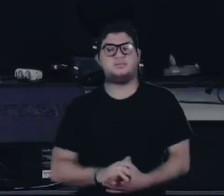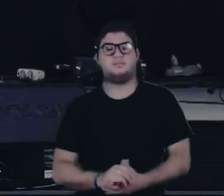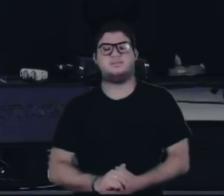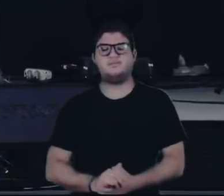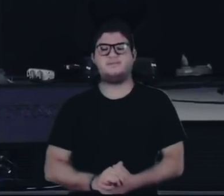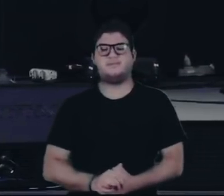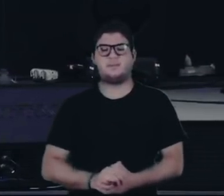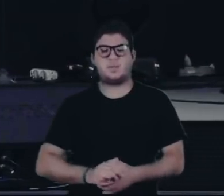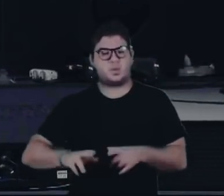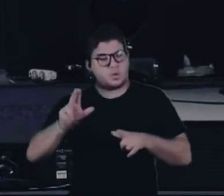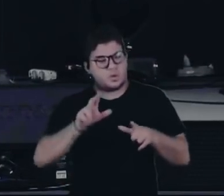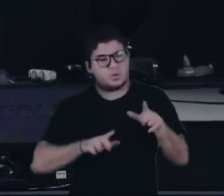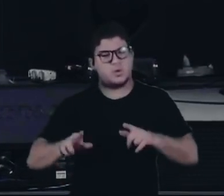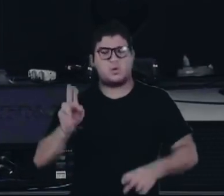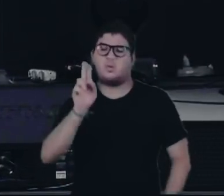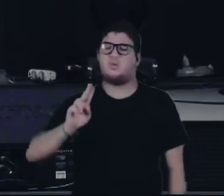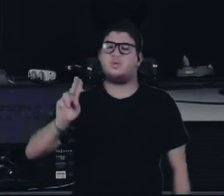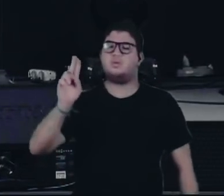Coloque em prática.